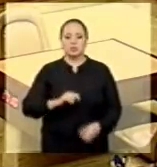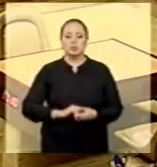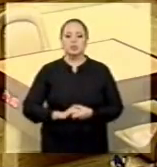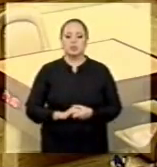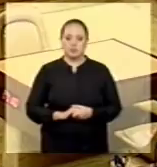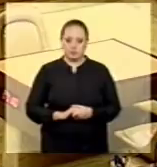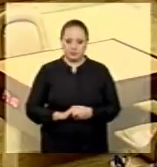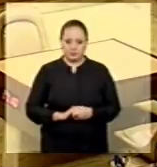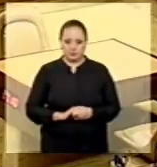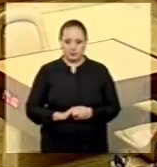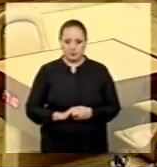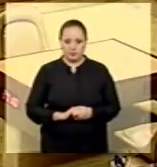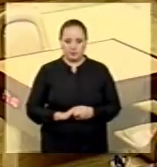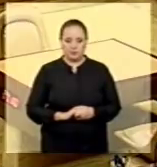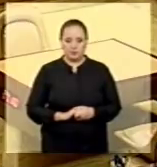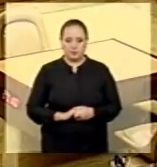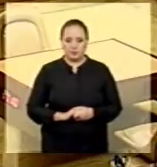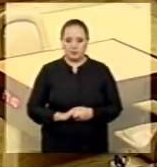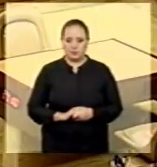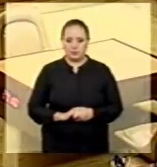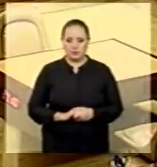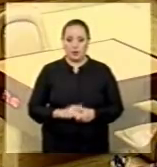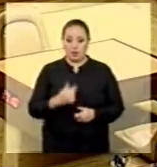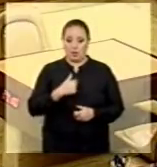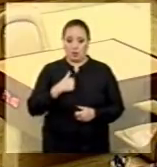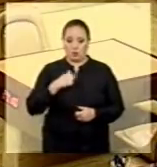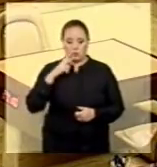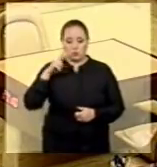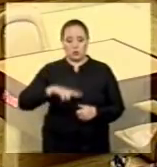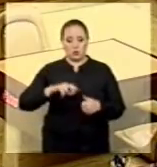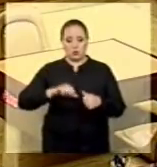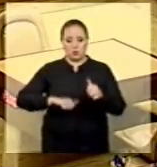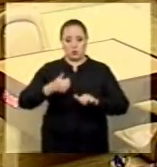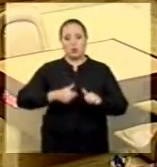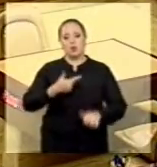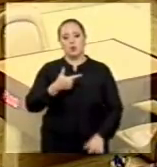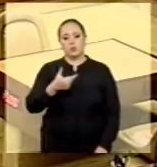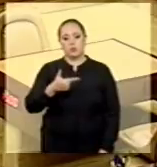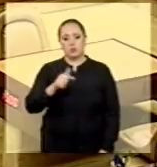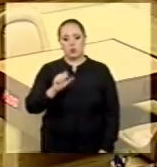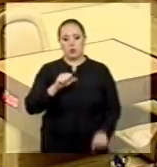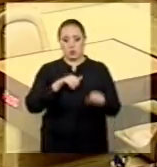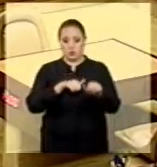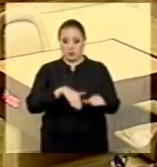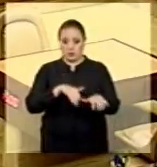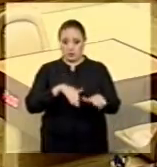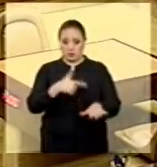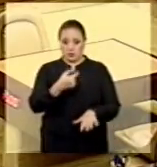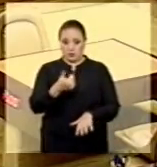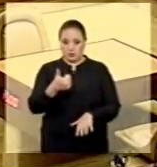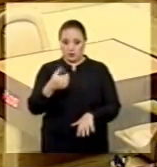Foi concluso a mim como revisor no dia 28 de setembro de 2010. Eu liberei